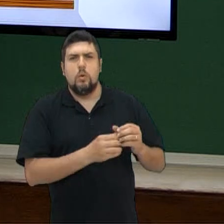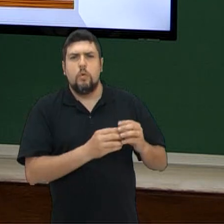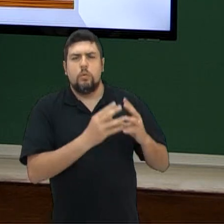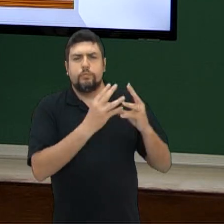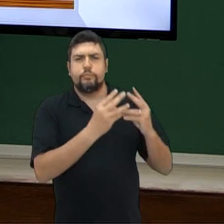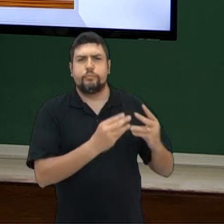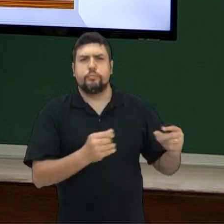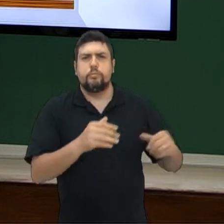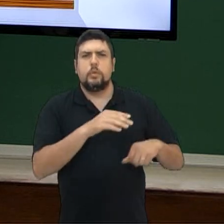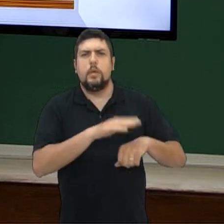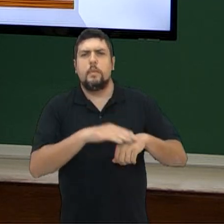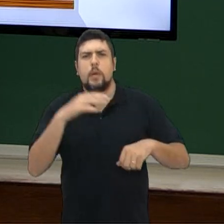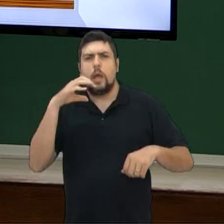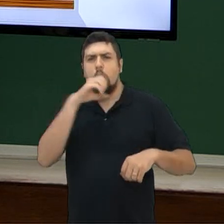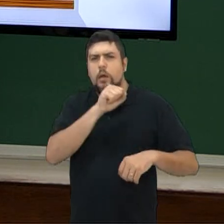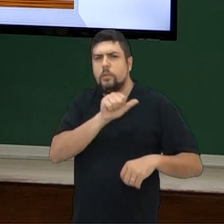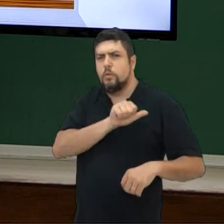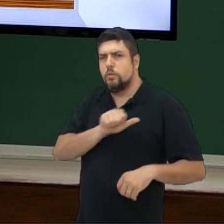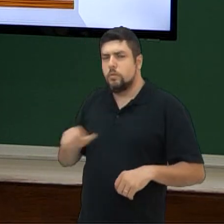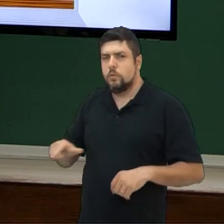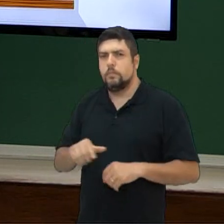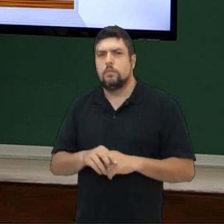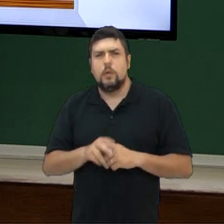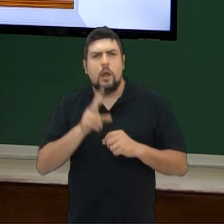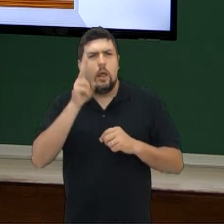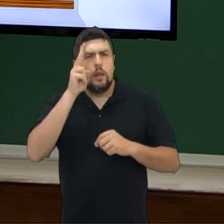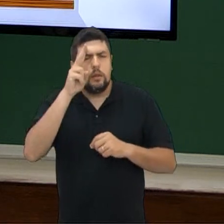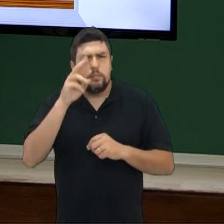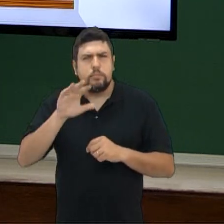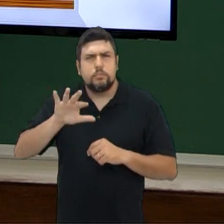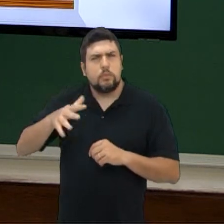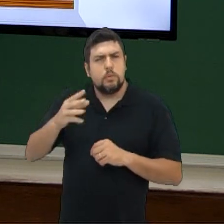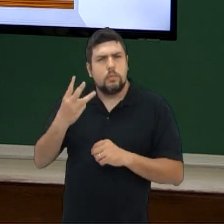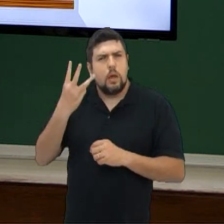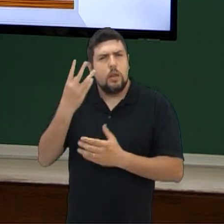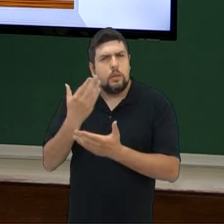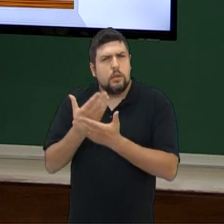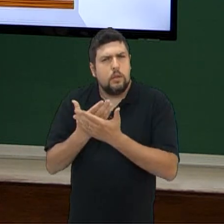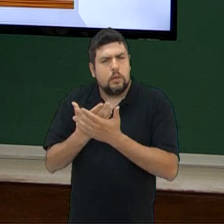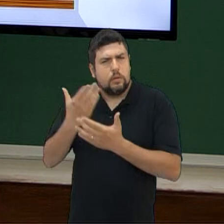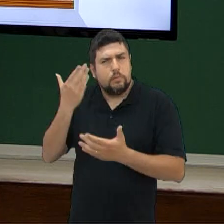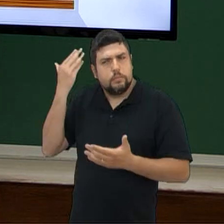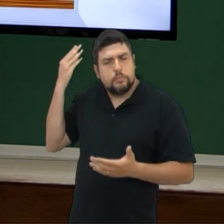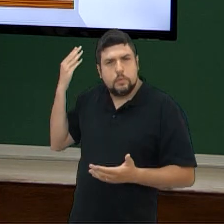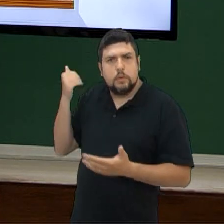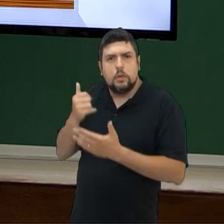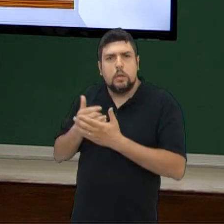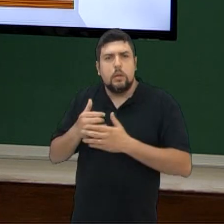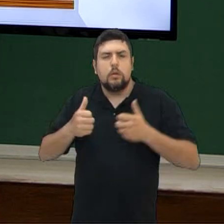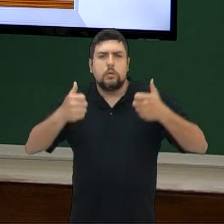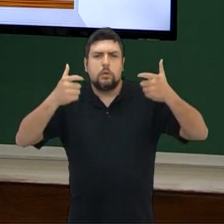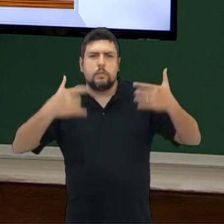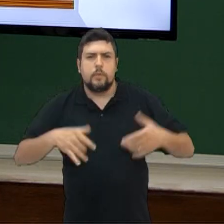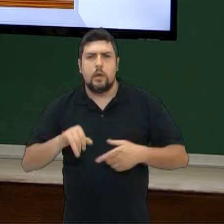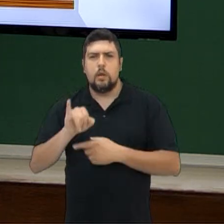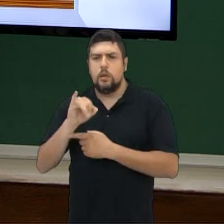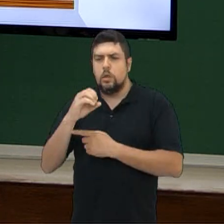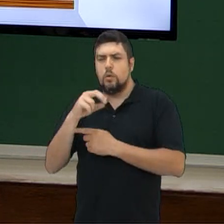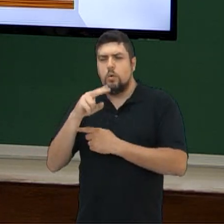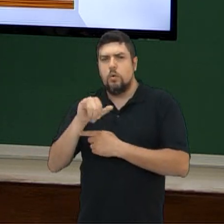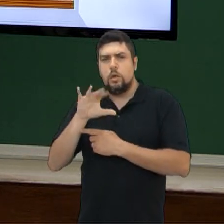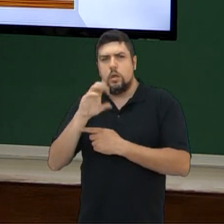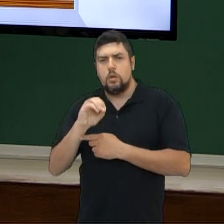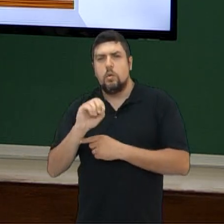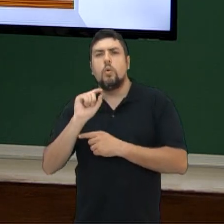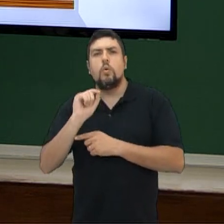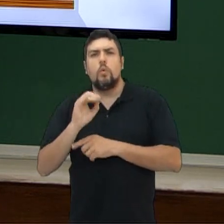há umas 3 aulas, mais ou menos, trabalhamos essas propriedades, né? E eu disse para vocês que os compostos iônicos têm um alto